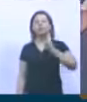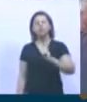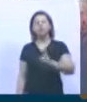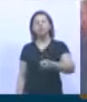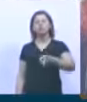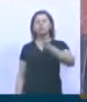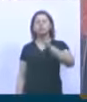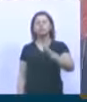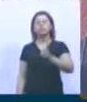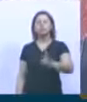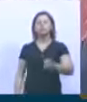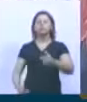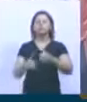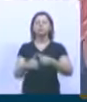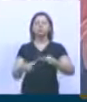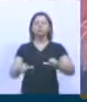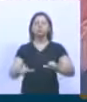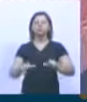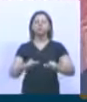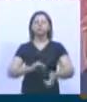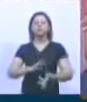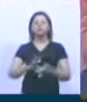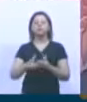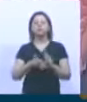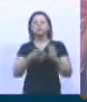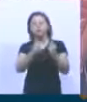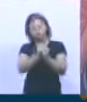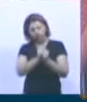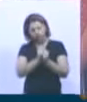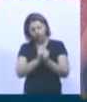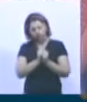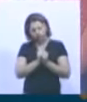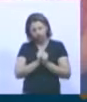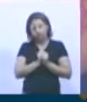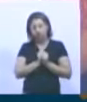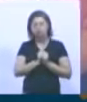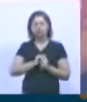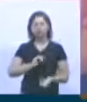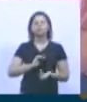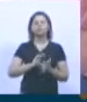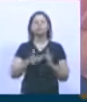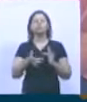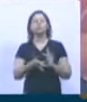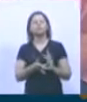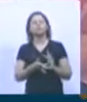como aquele jovem que voltou para o pai, diga: comigo estás,